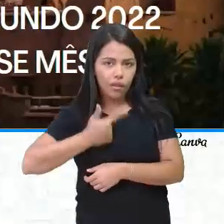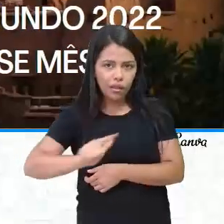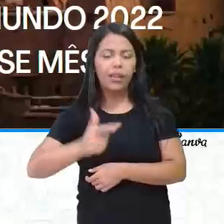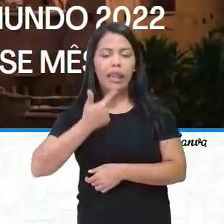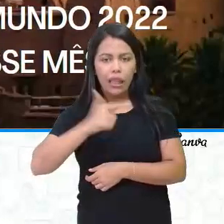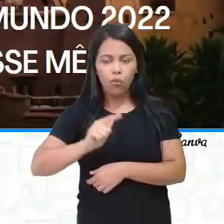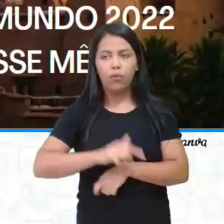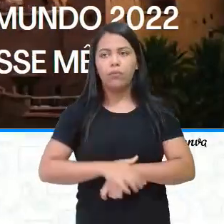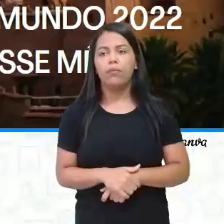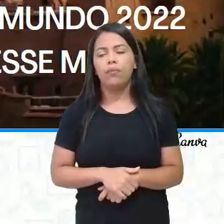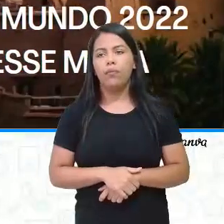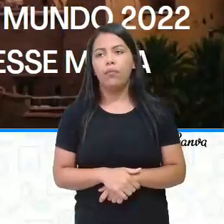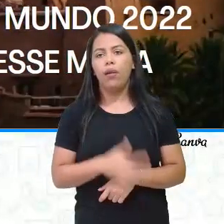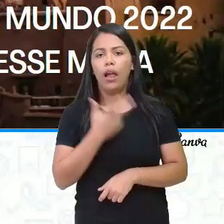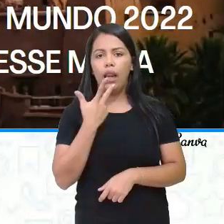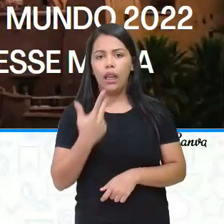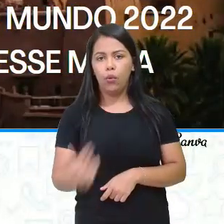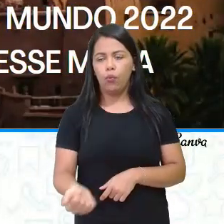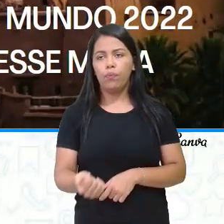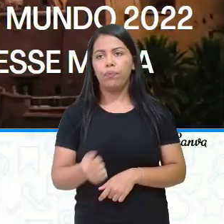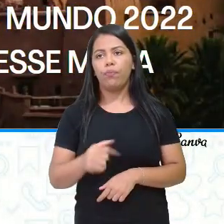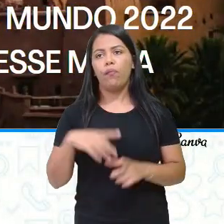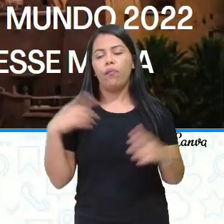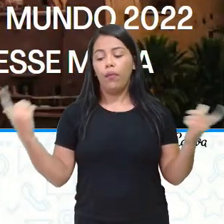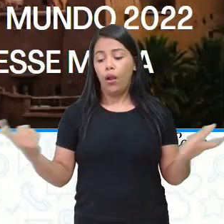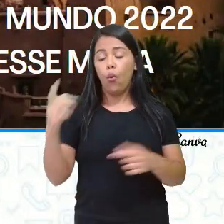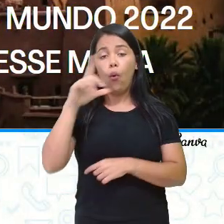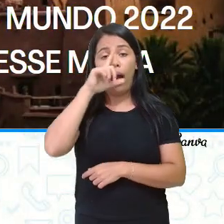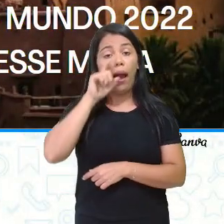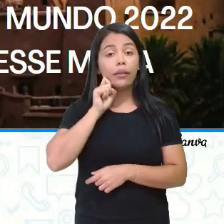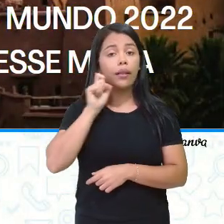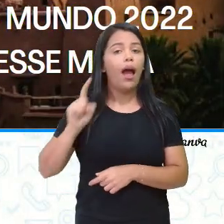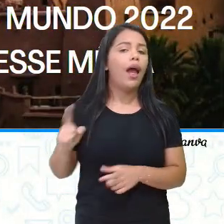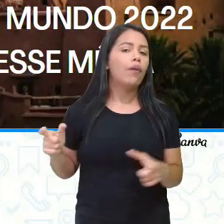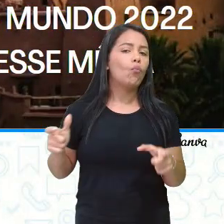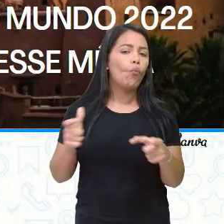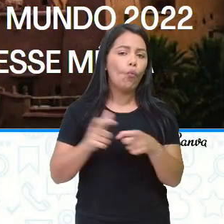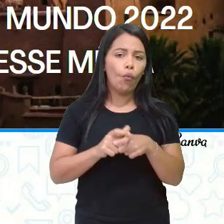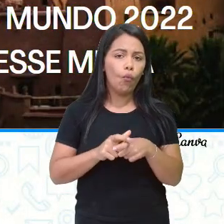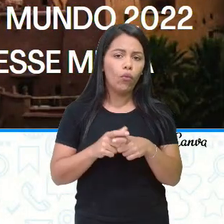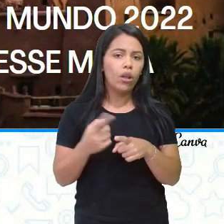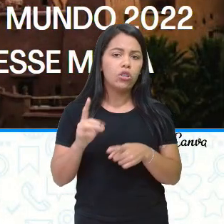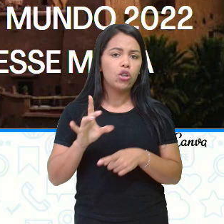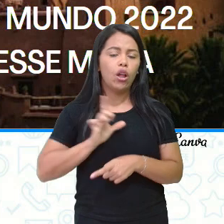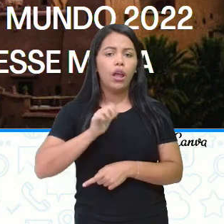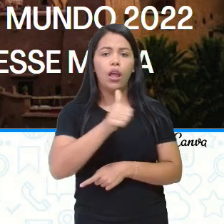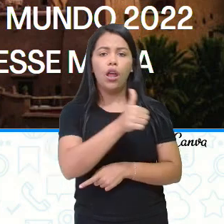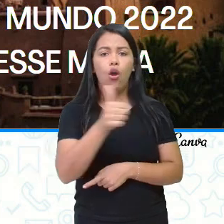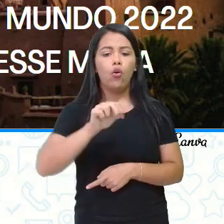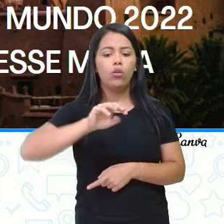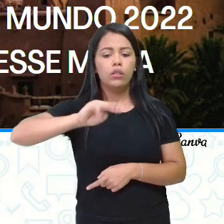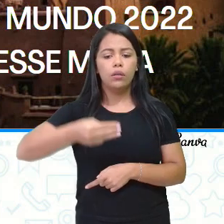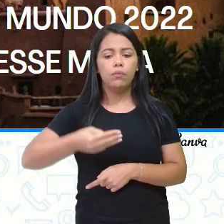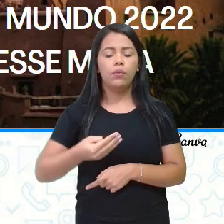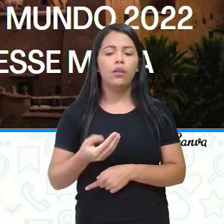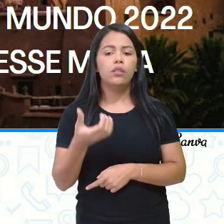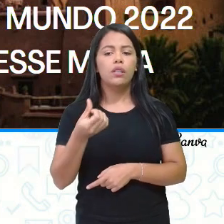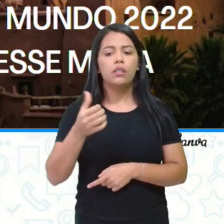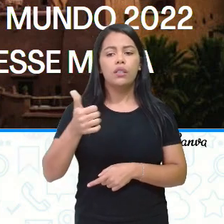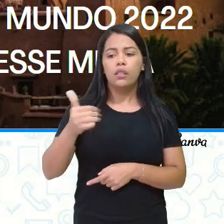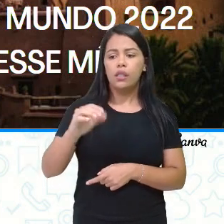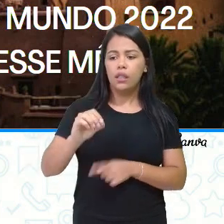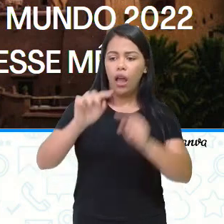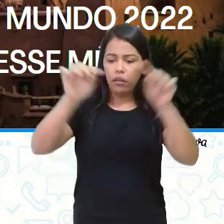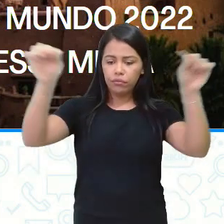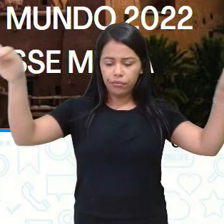Olha aí, o Catar é pequeno, uma vez que conta com apenas 11.610 km²